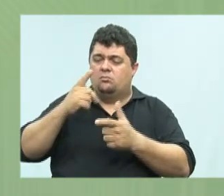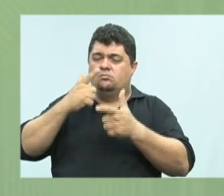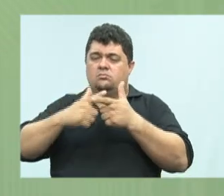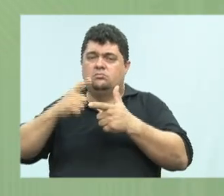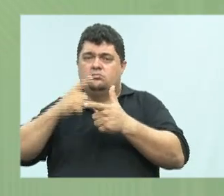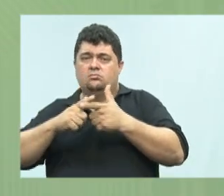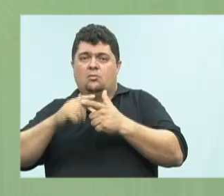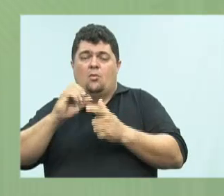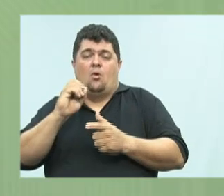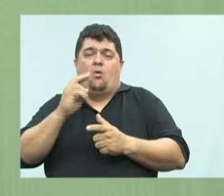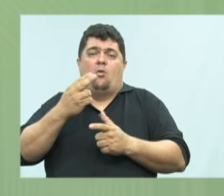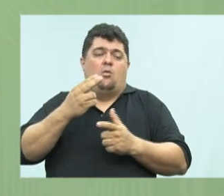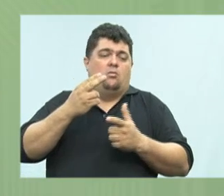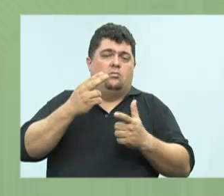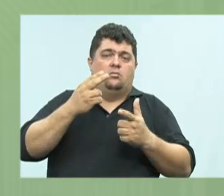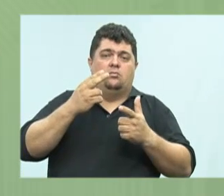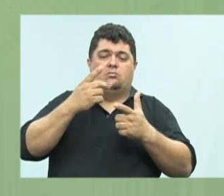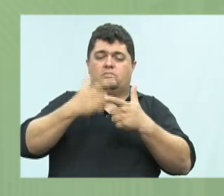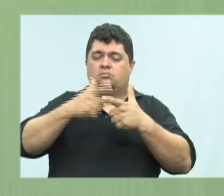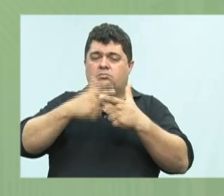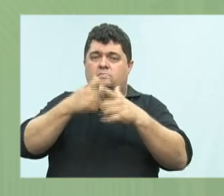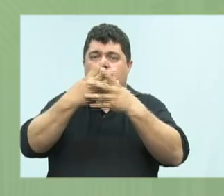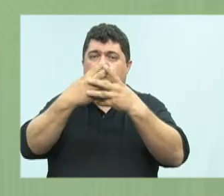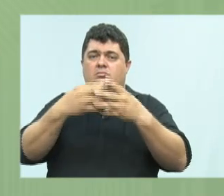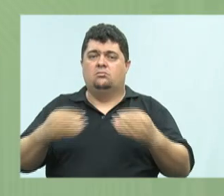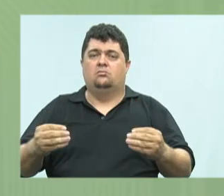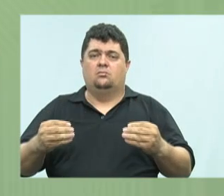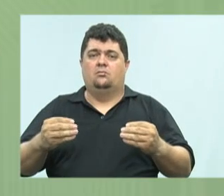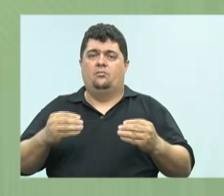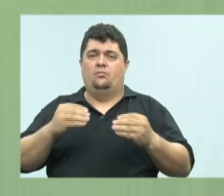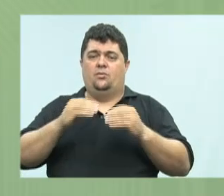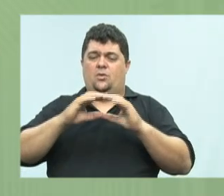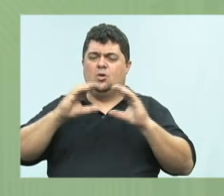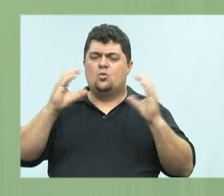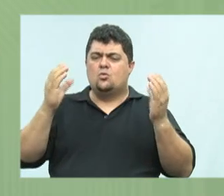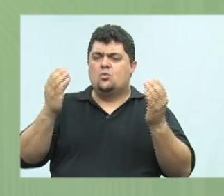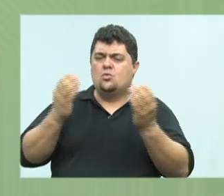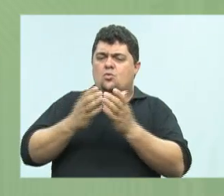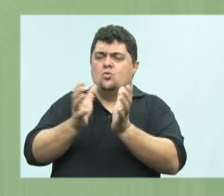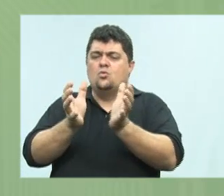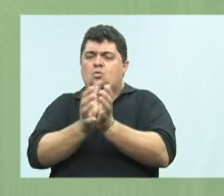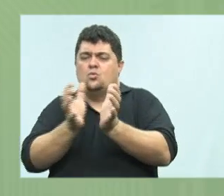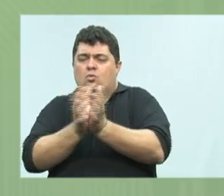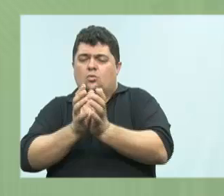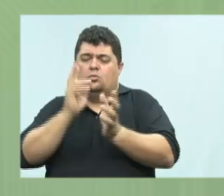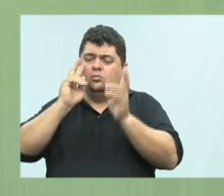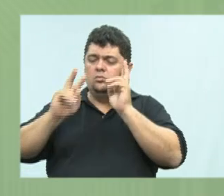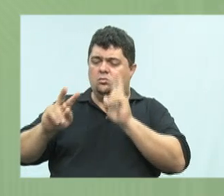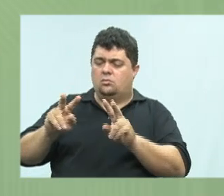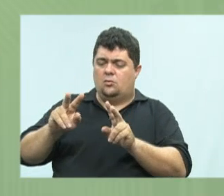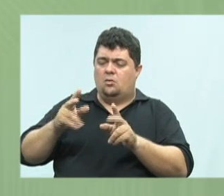ou com a resolução de um problema coletivo, no qual